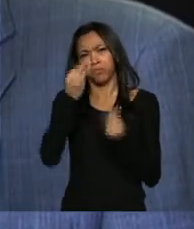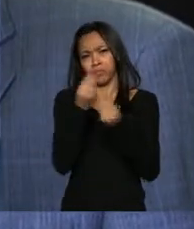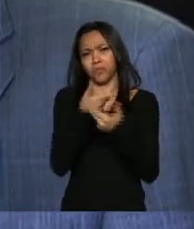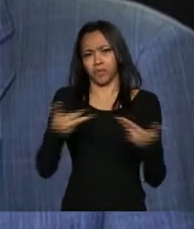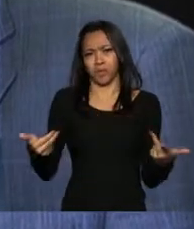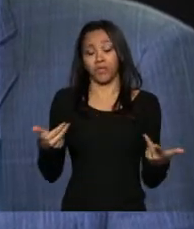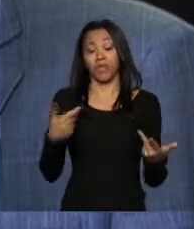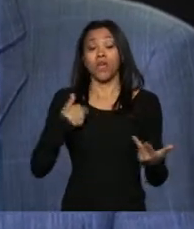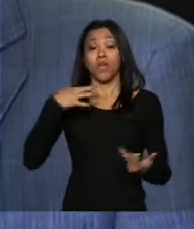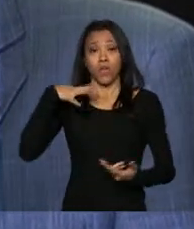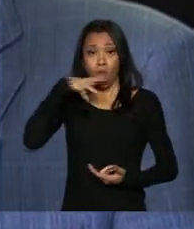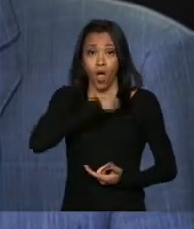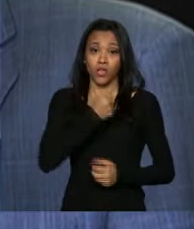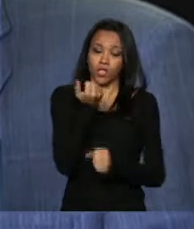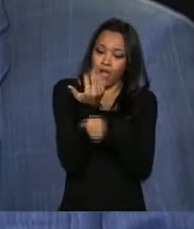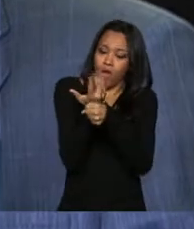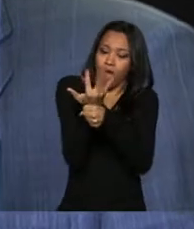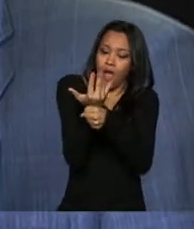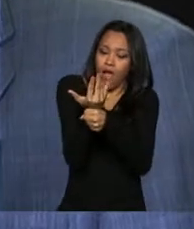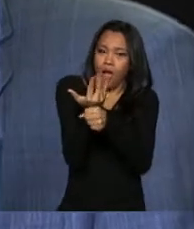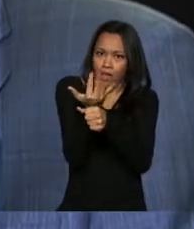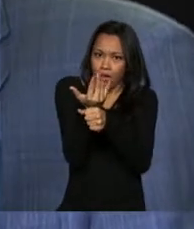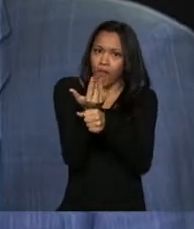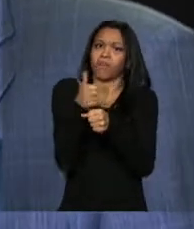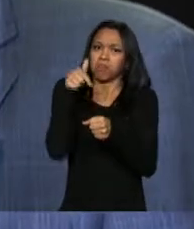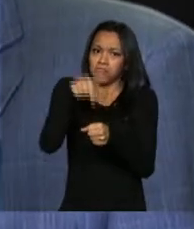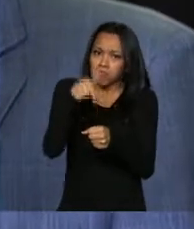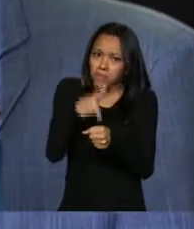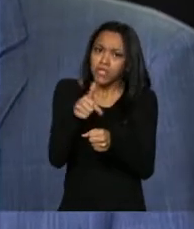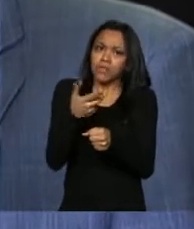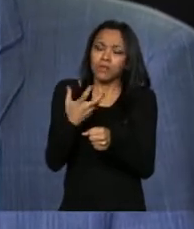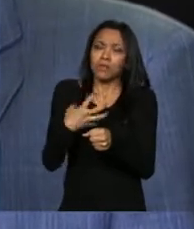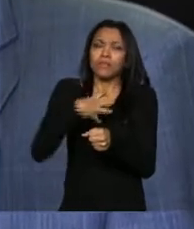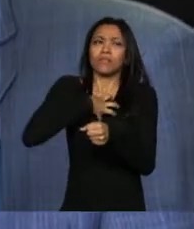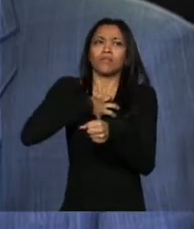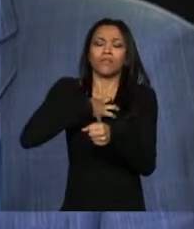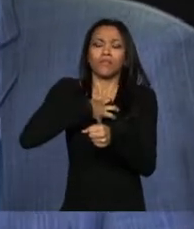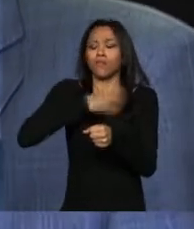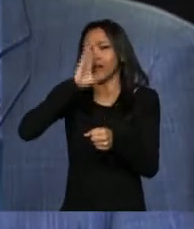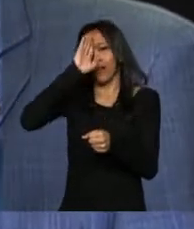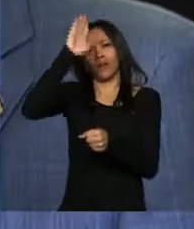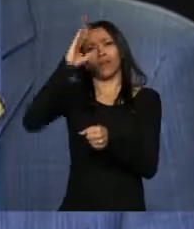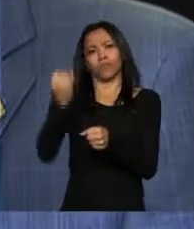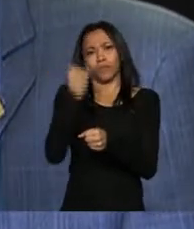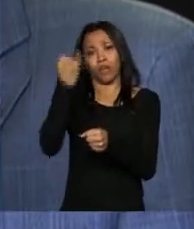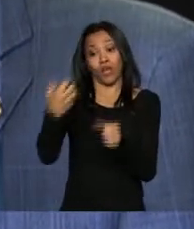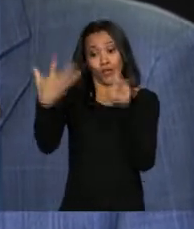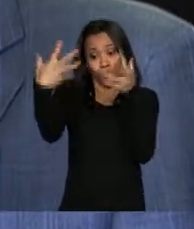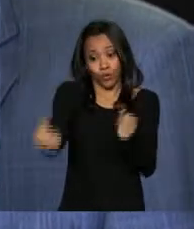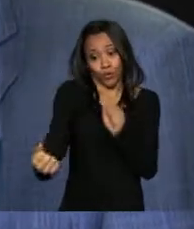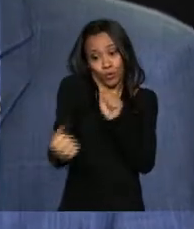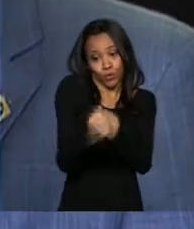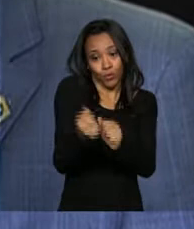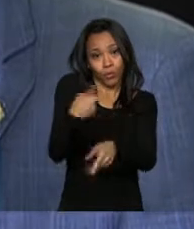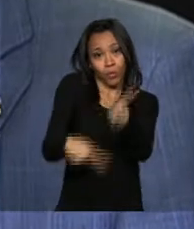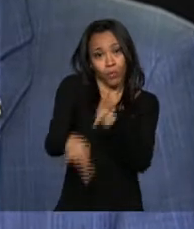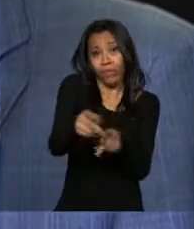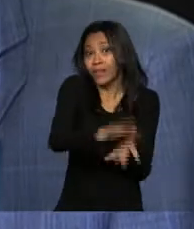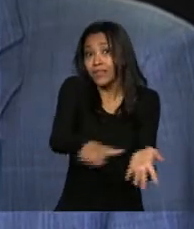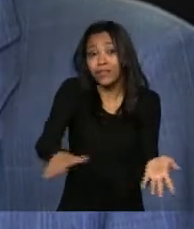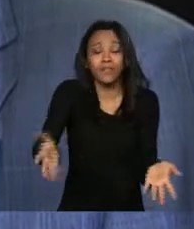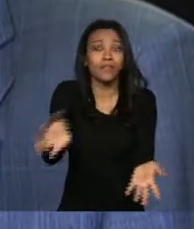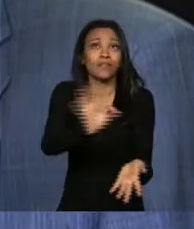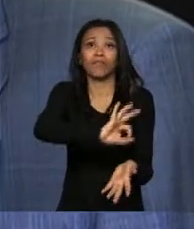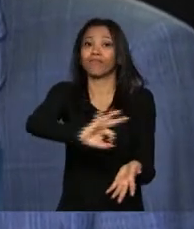que a tocha olímpica, o fogo olímpico, essa continuidade desse espírito que é fundamental. E aí, junto com o povo, fica melhor ainda. E para as crianças, melhor ainda,